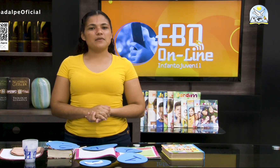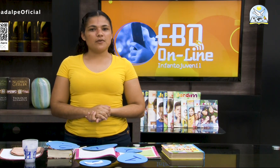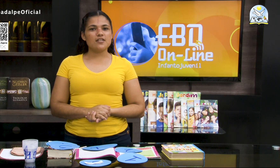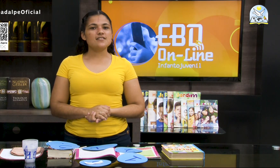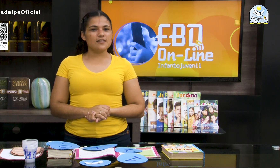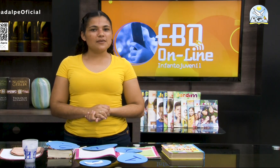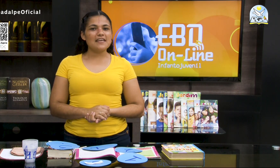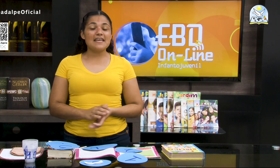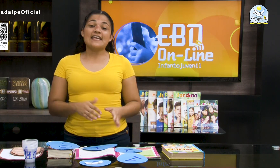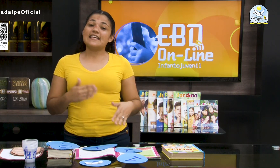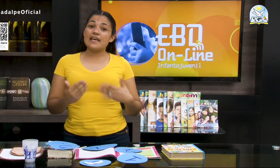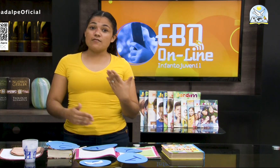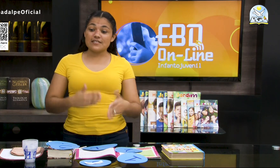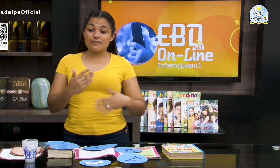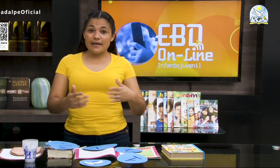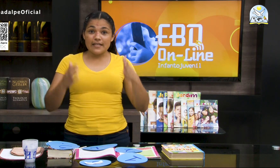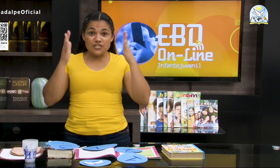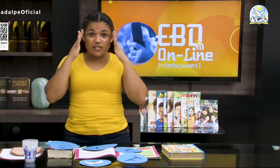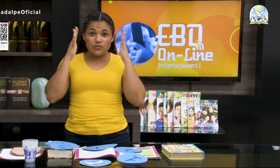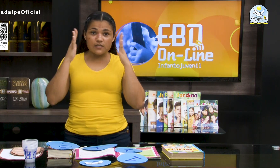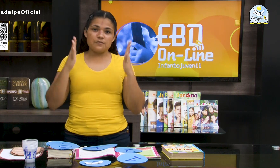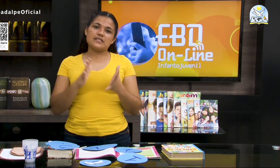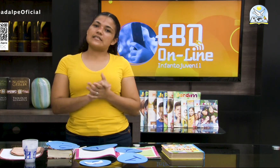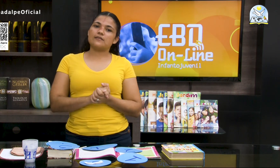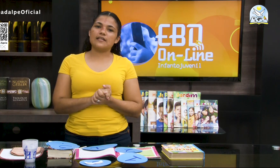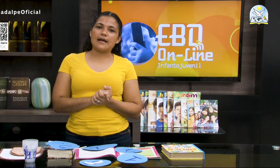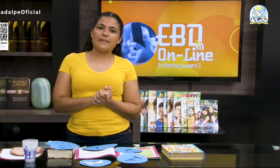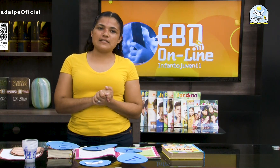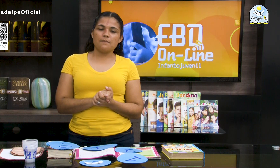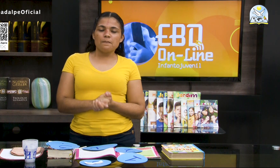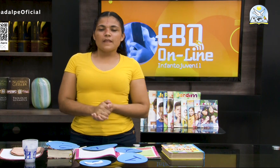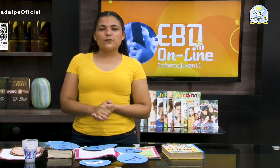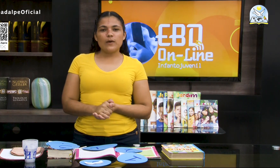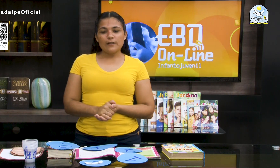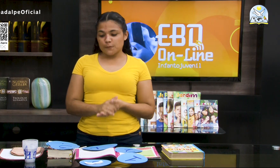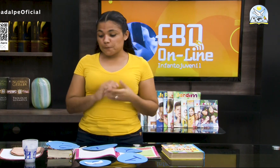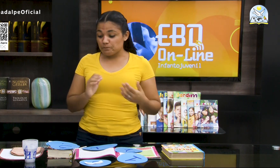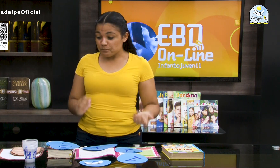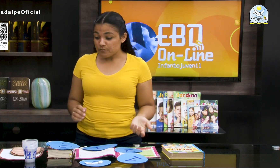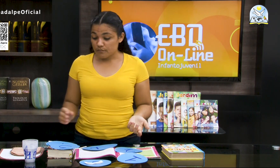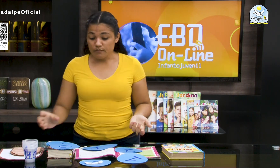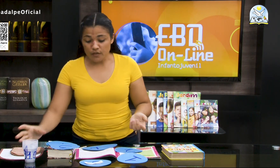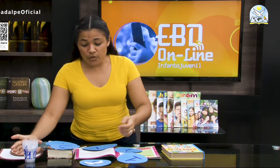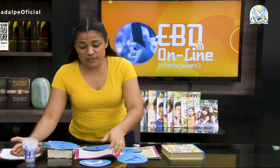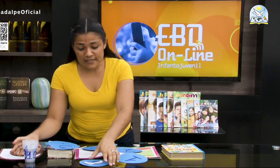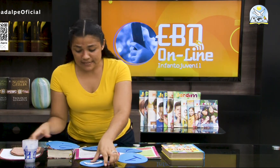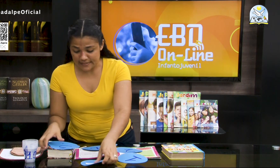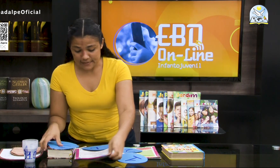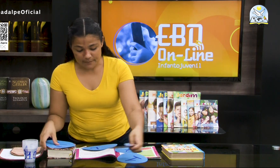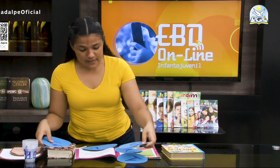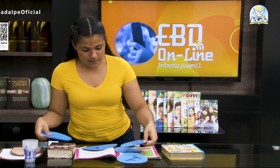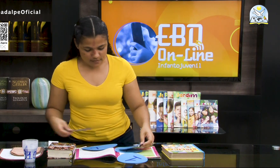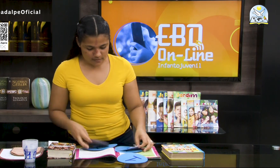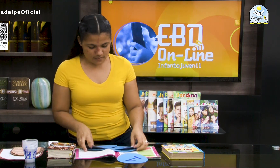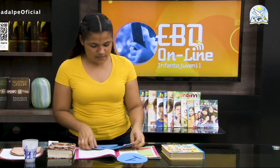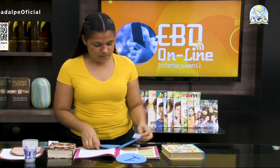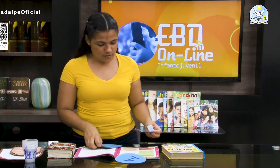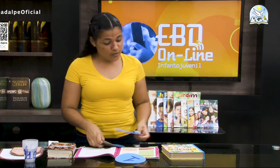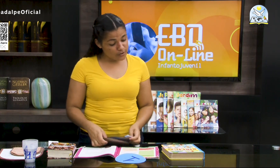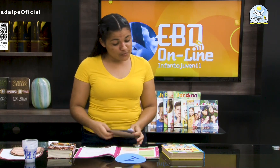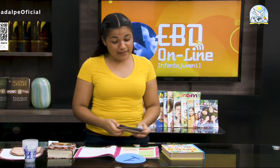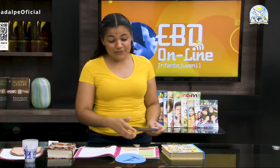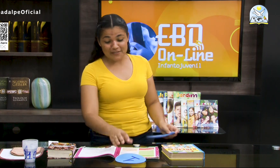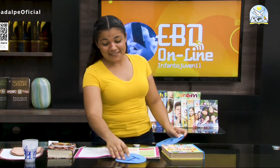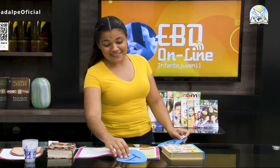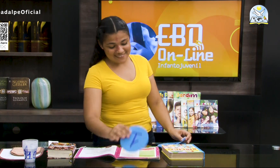que falar o memorizando aí. E aí você vai deixando isso fixado na cabeça do aluno. Outra dica também, que